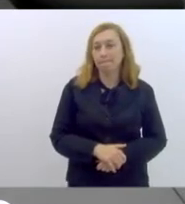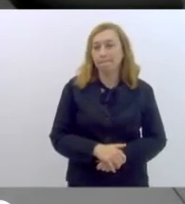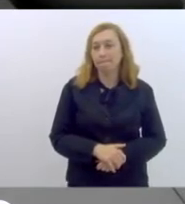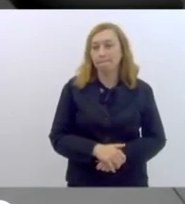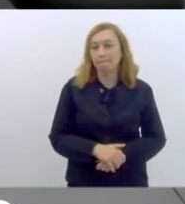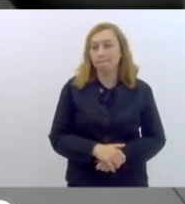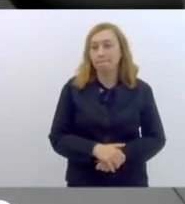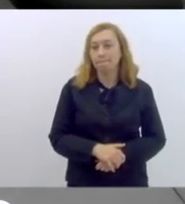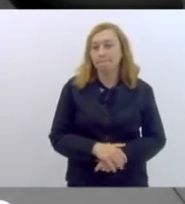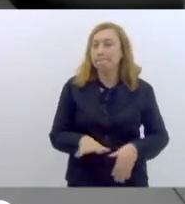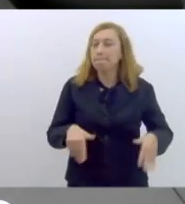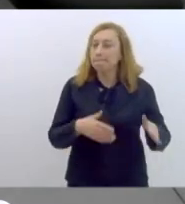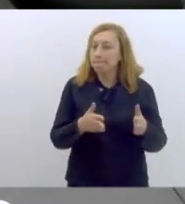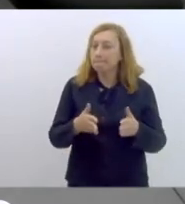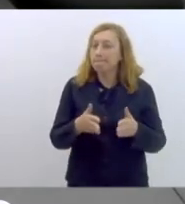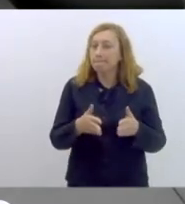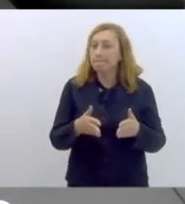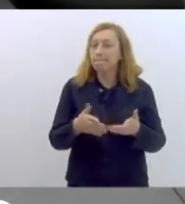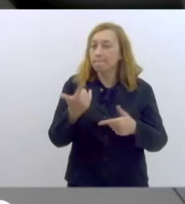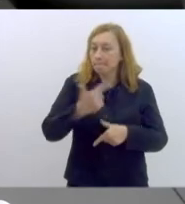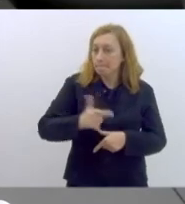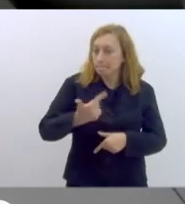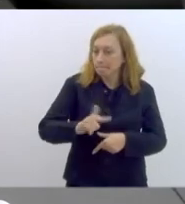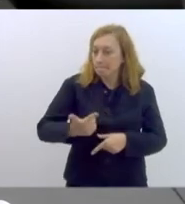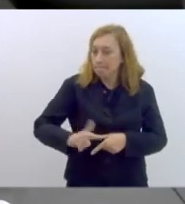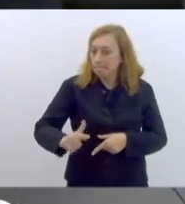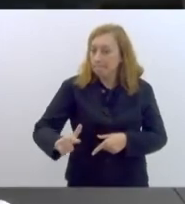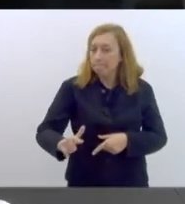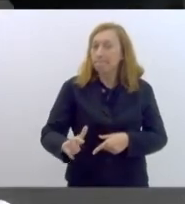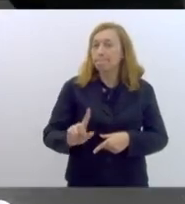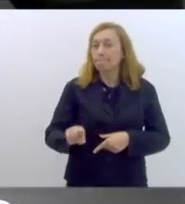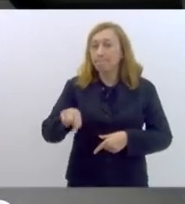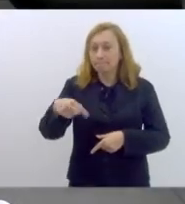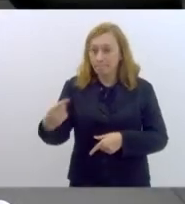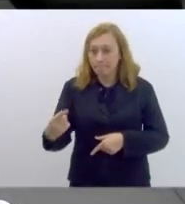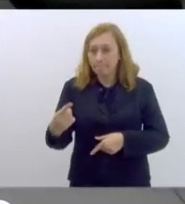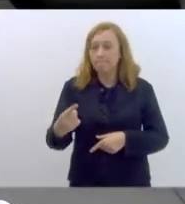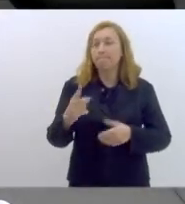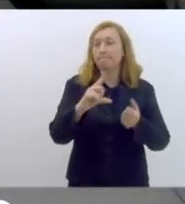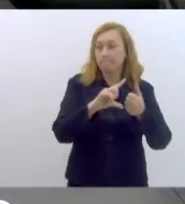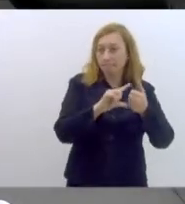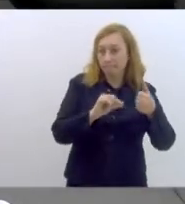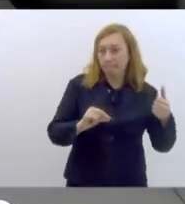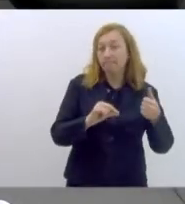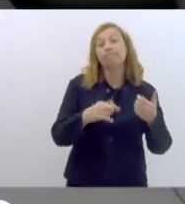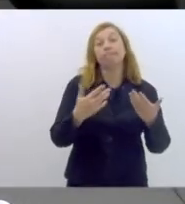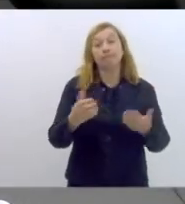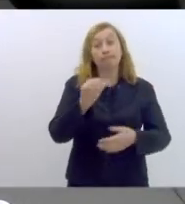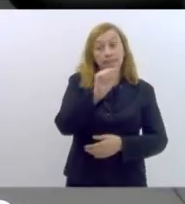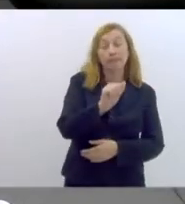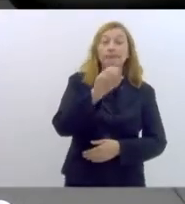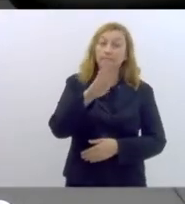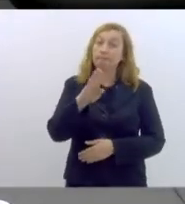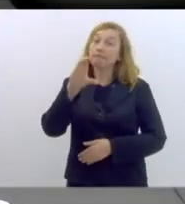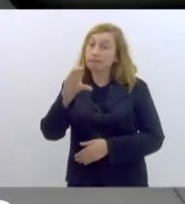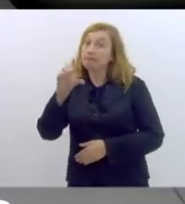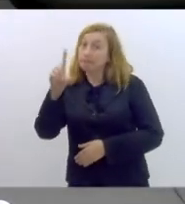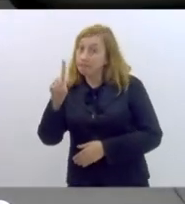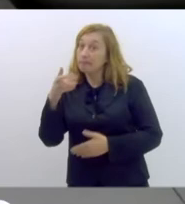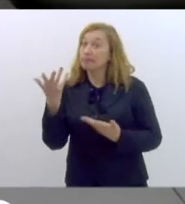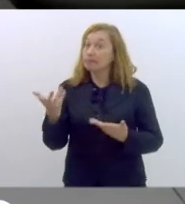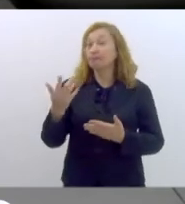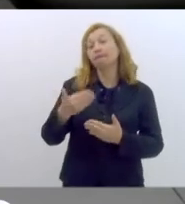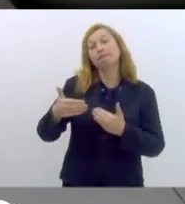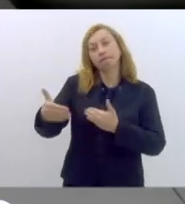pelo andar da carruagem, isso vai se repetir com muitos outros artigos A, B, C, D, lá